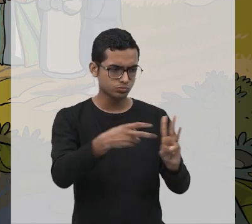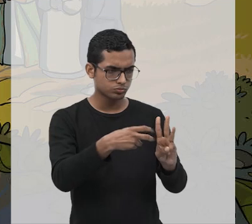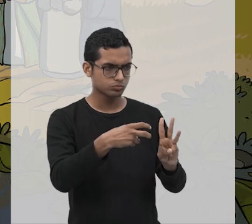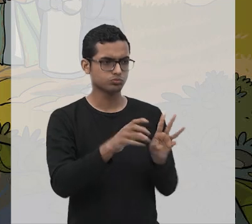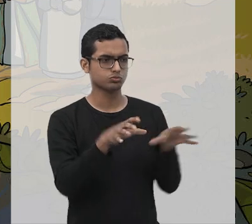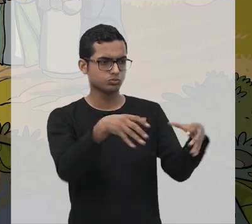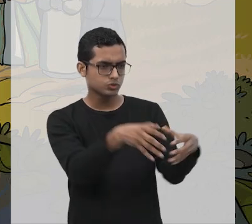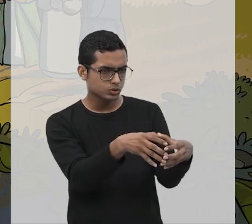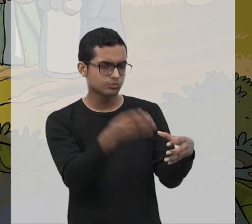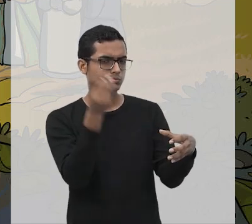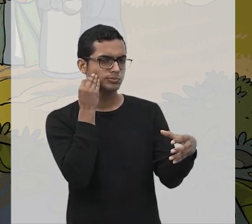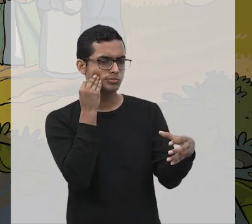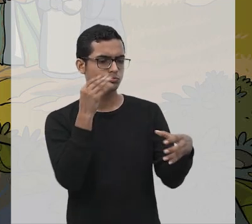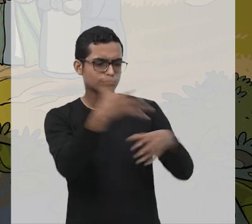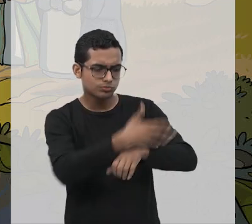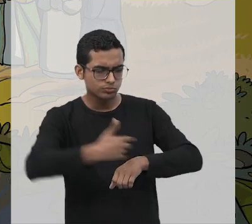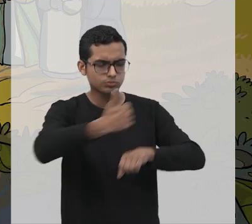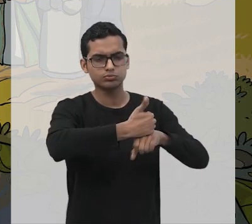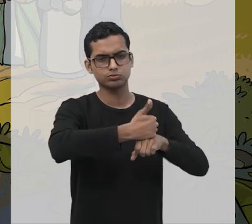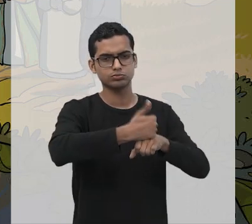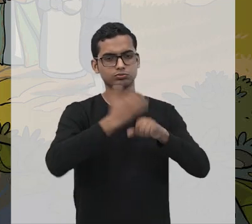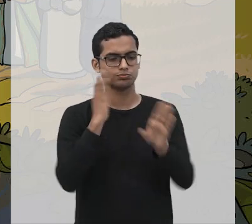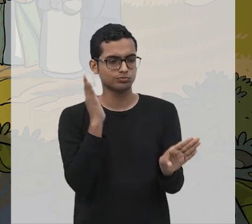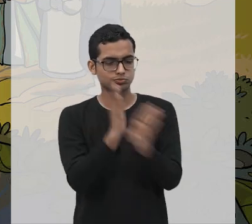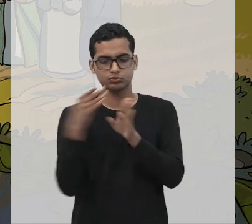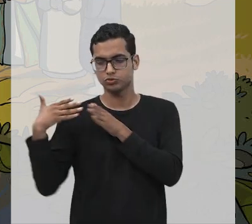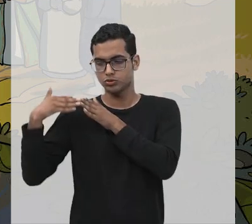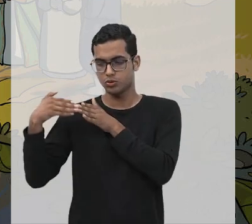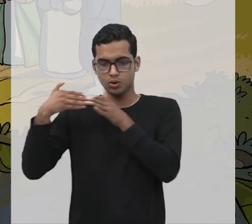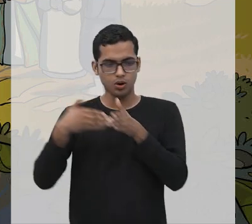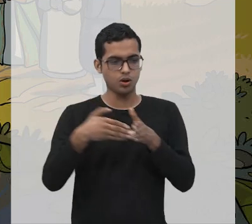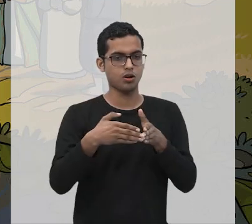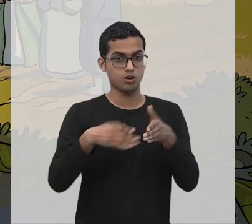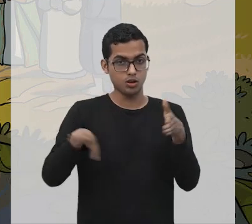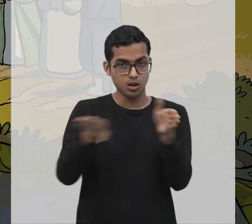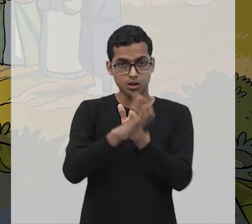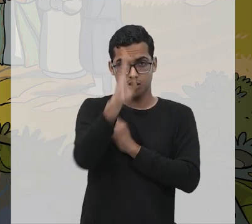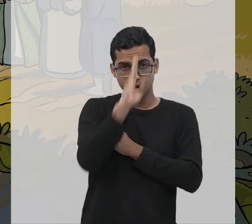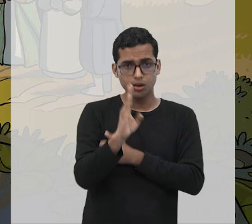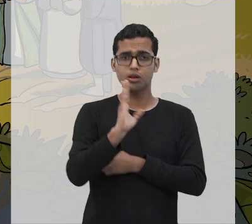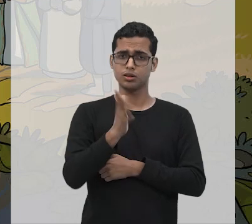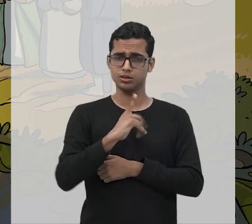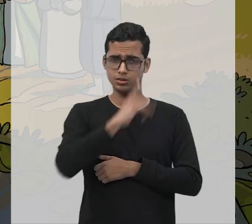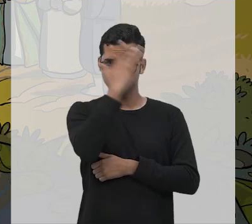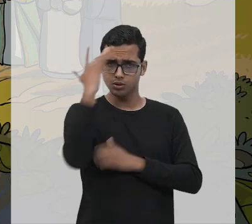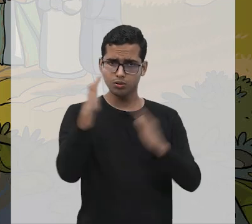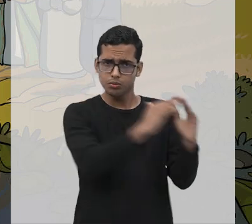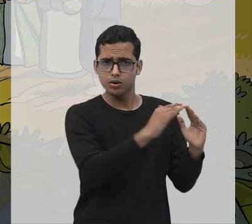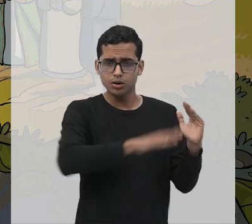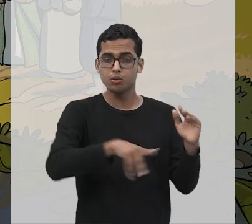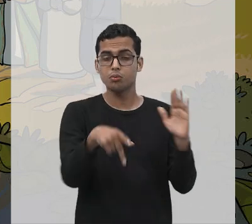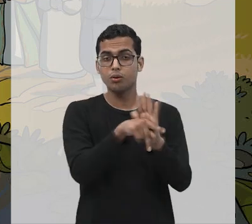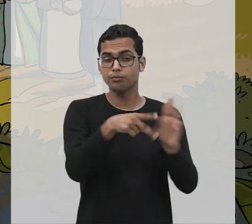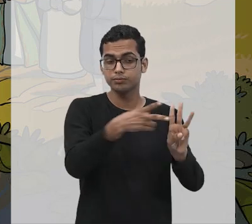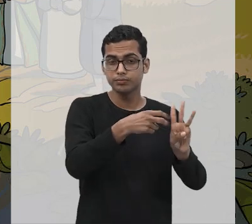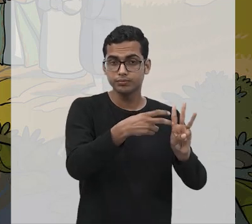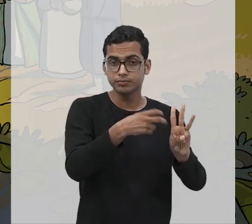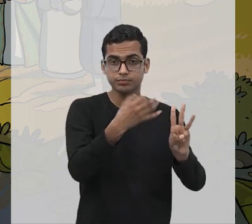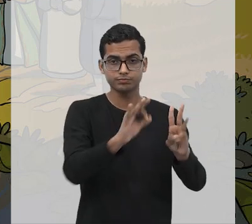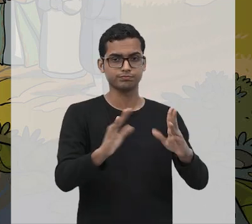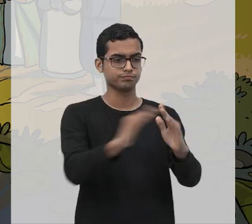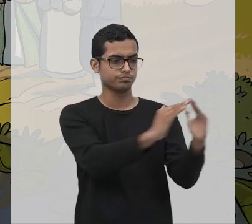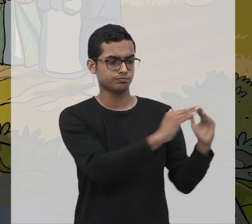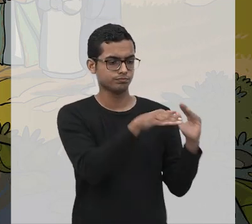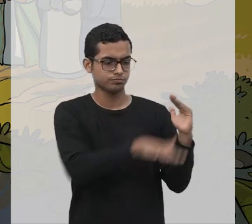eles encontraram as terras brasileiras, elas já estavam habitadas. Os indígenas já estavam aqui. Então, eles